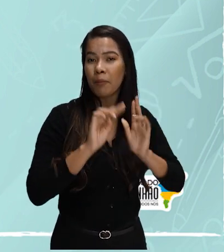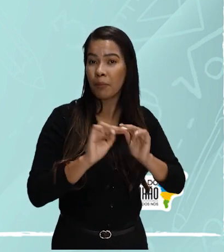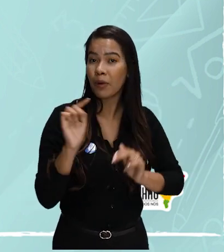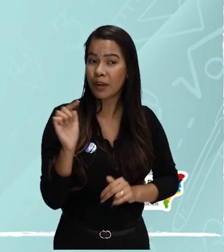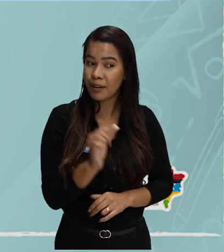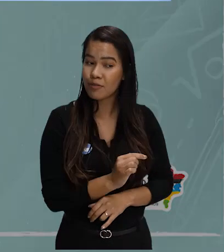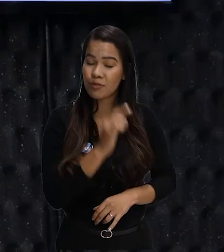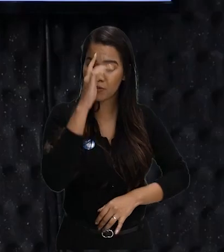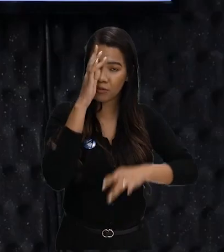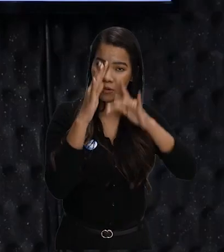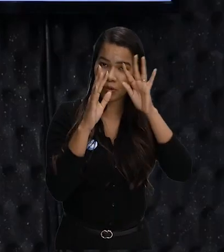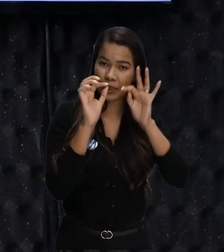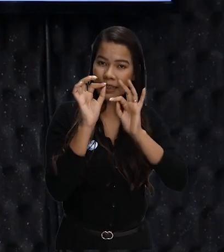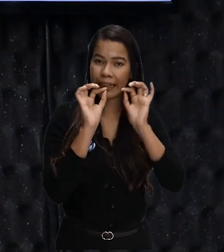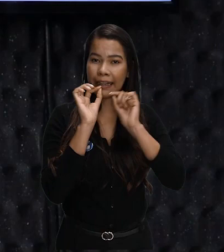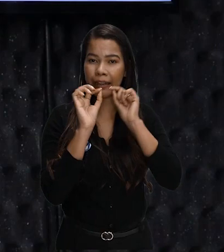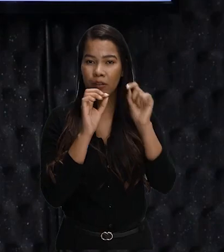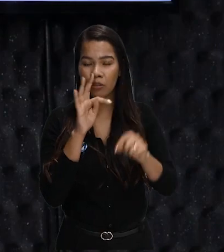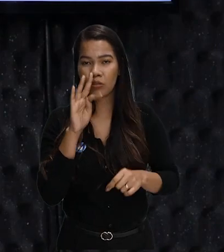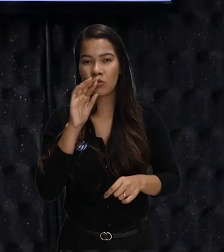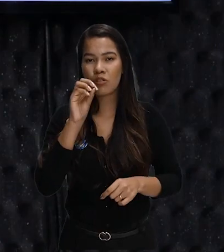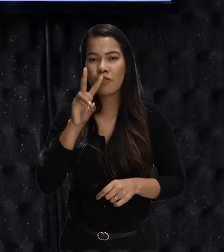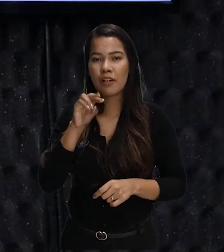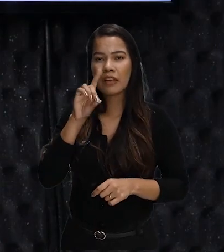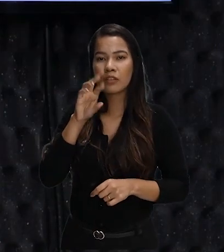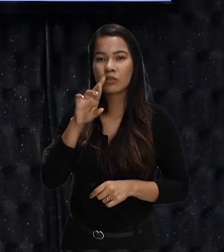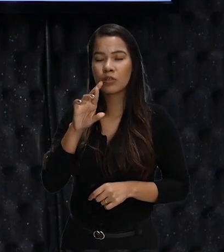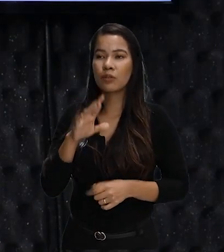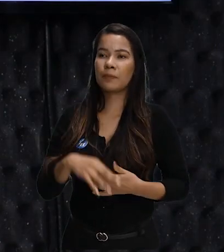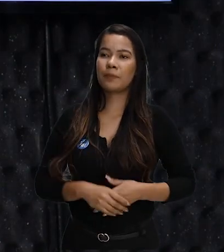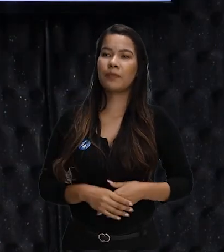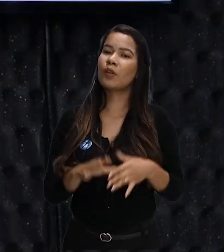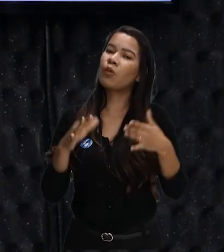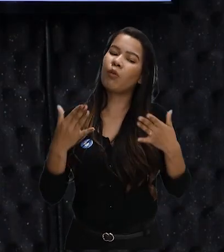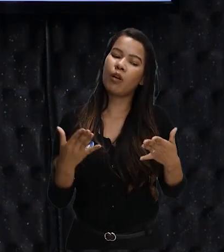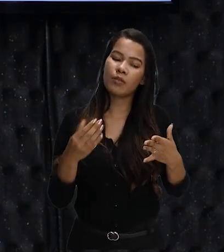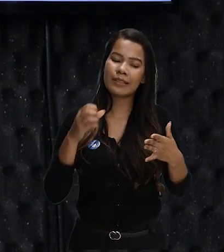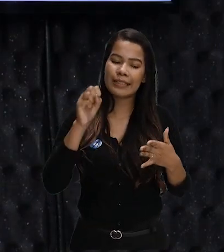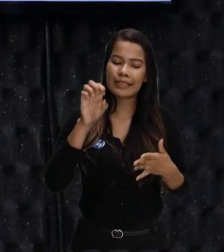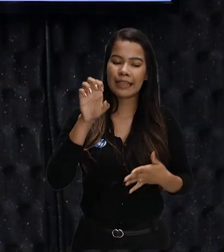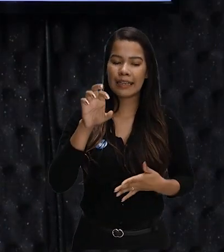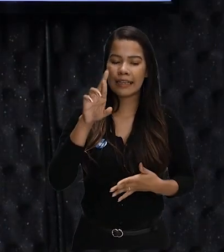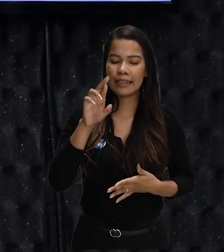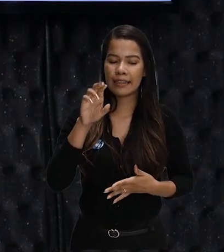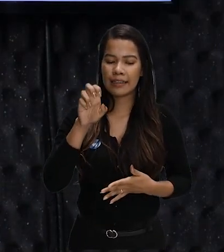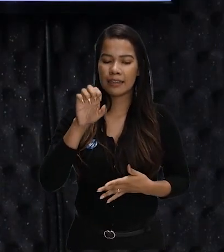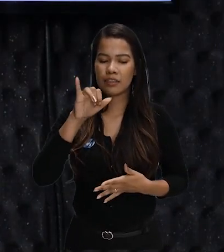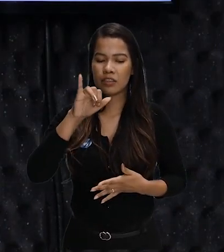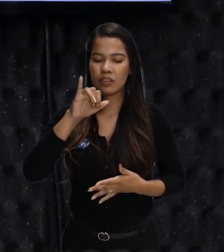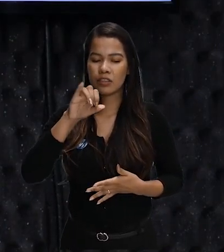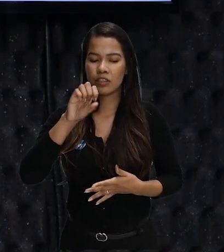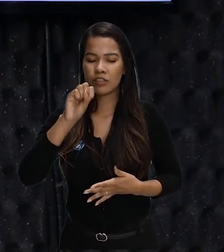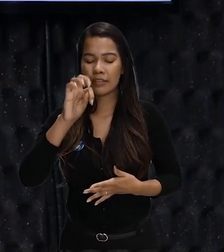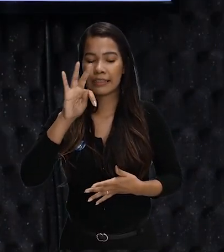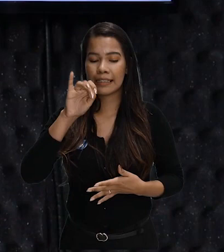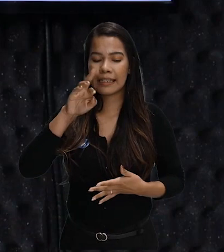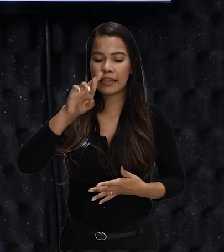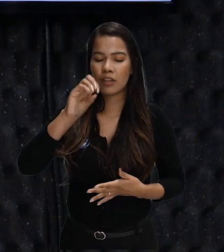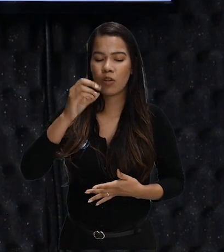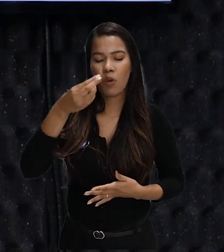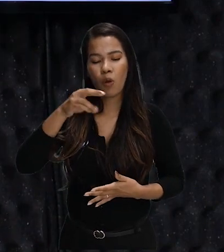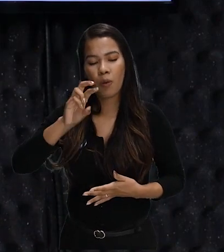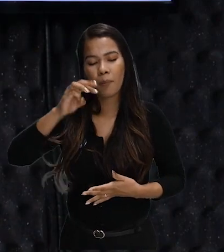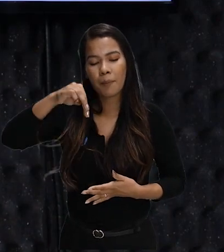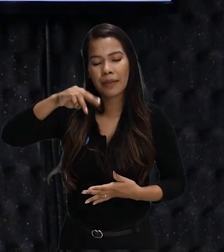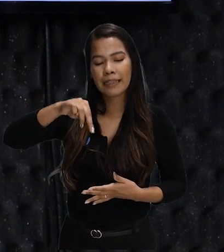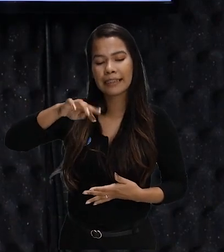ele diz assim, qual seresteiro ou menestrel? Menestrel também já falamos, que eram compositores, os